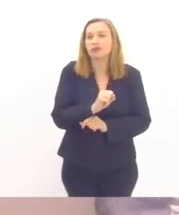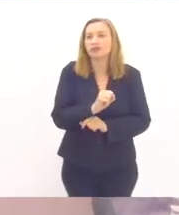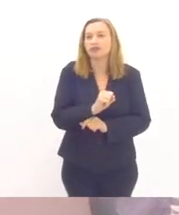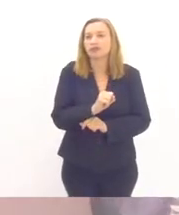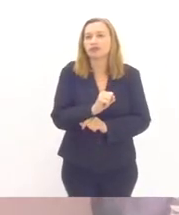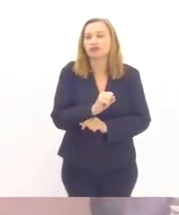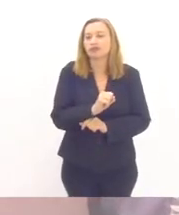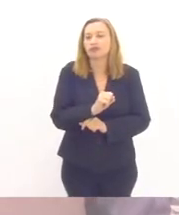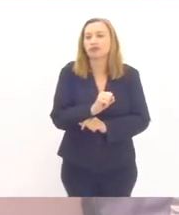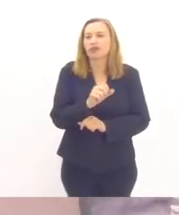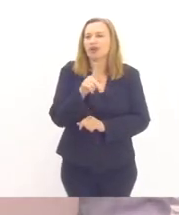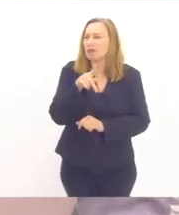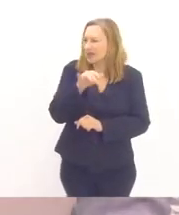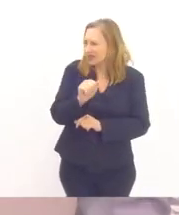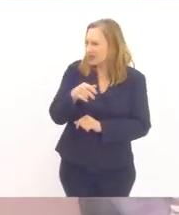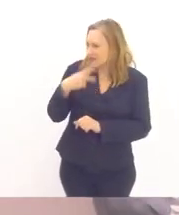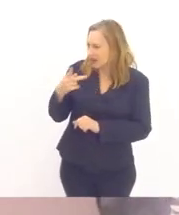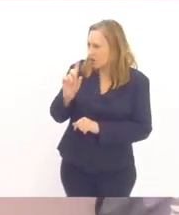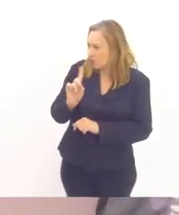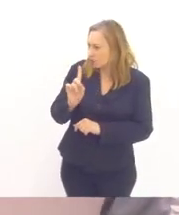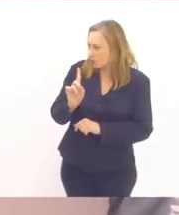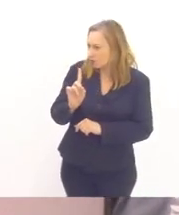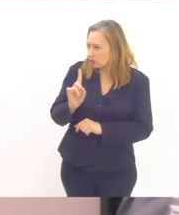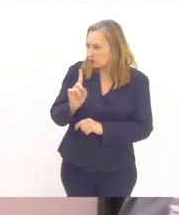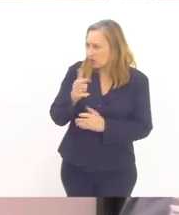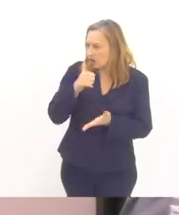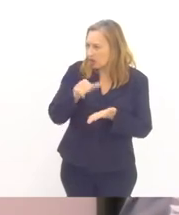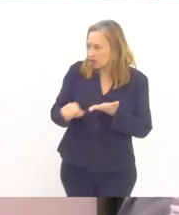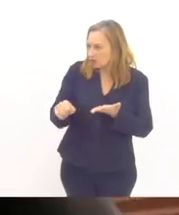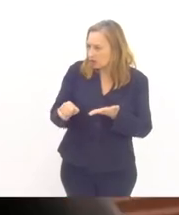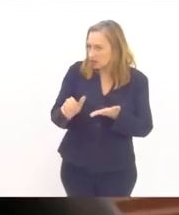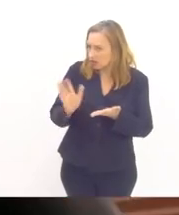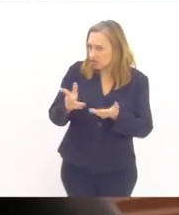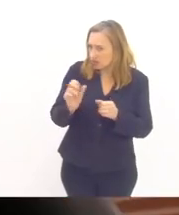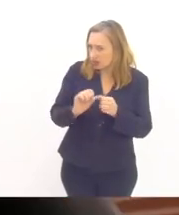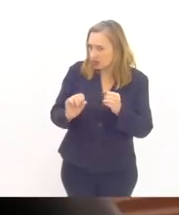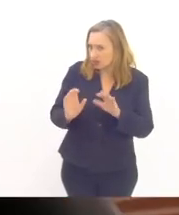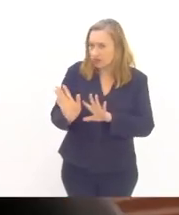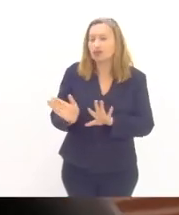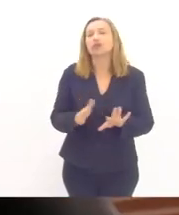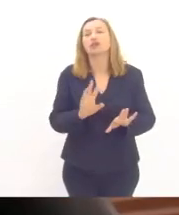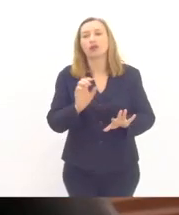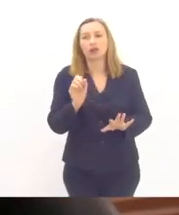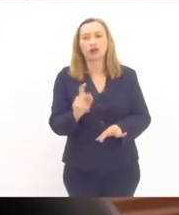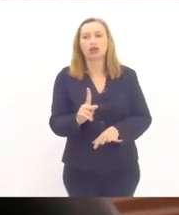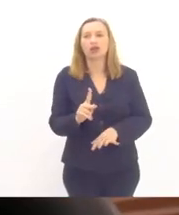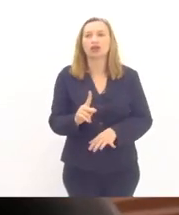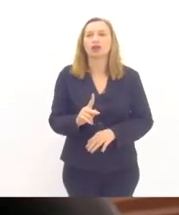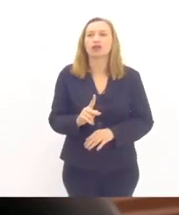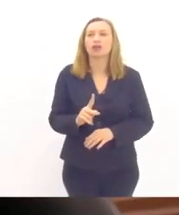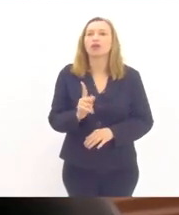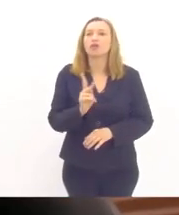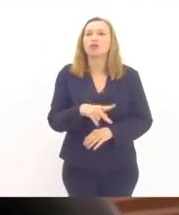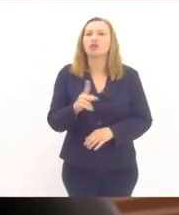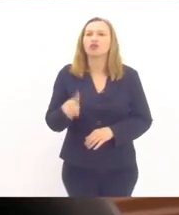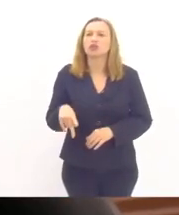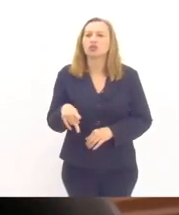Então, Ana Patrícia vai fazer uso da palavra? Não. Era a leitura da carta que já foi feita. Então, agora,